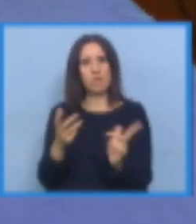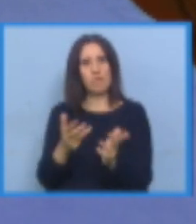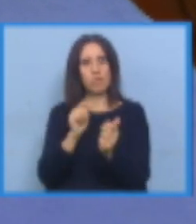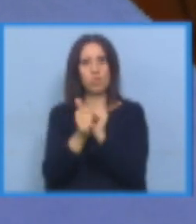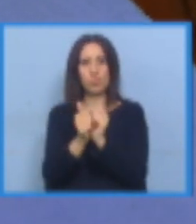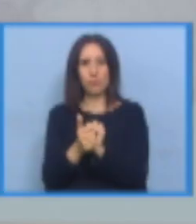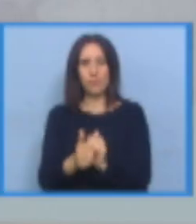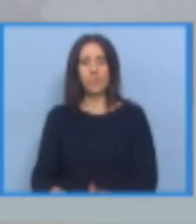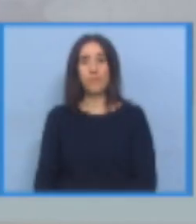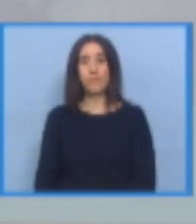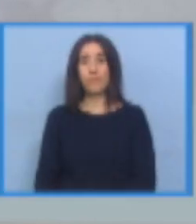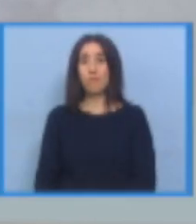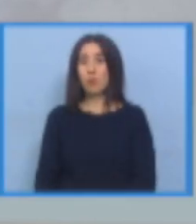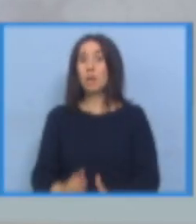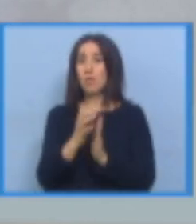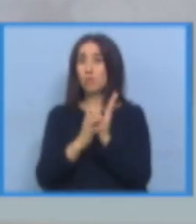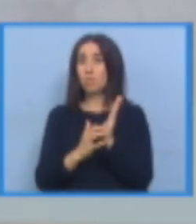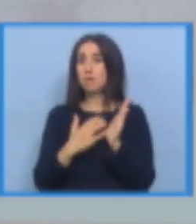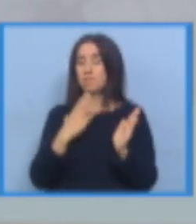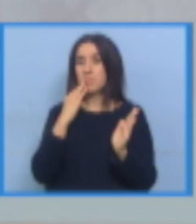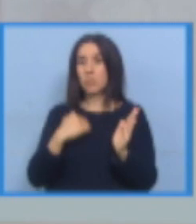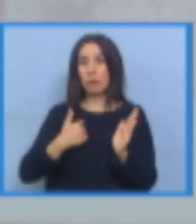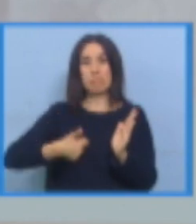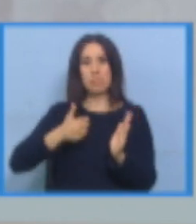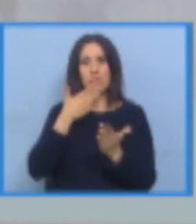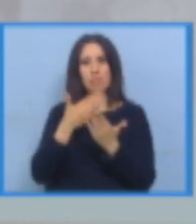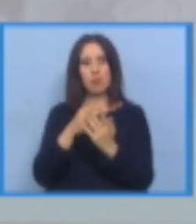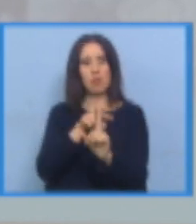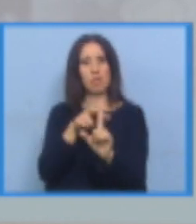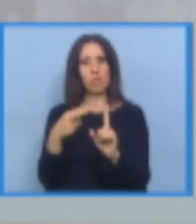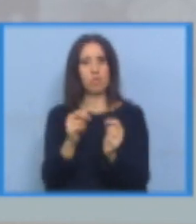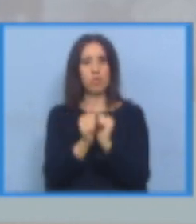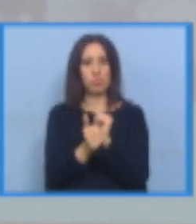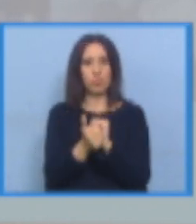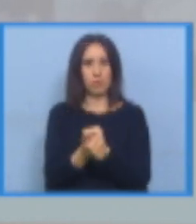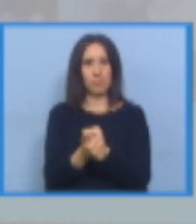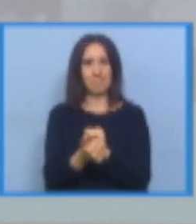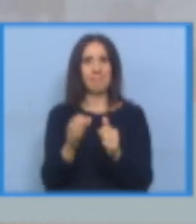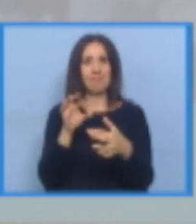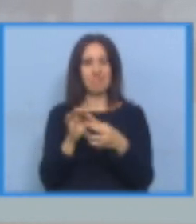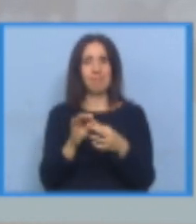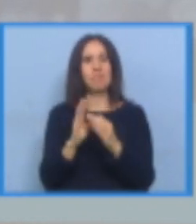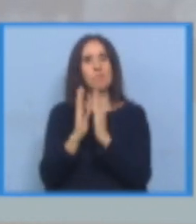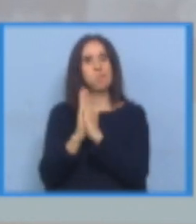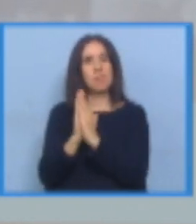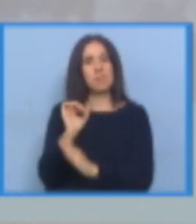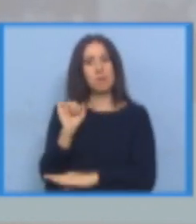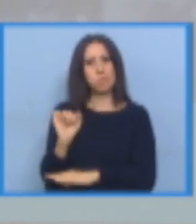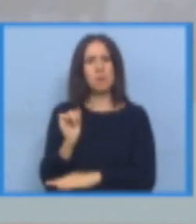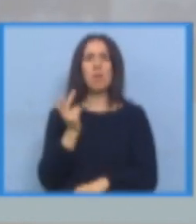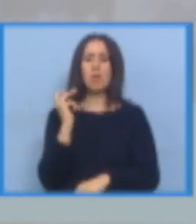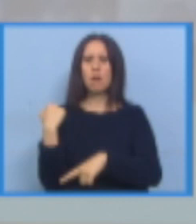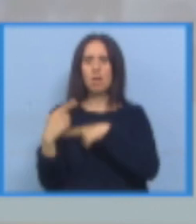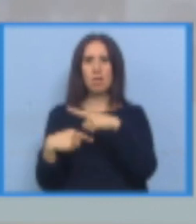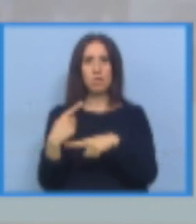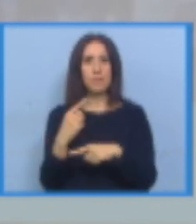desporto? É um documento, penso eu, nuclear para abordar o desporto de uma perspectiva eclesial. Ao longo dos